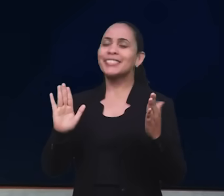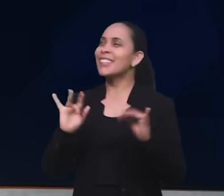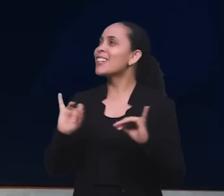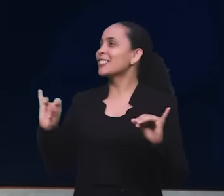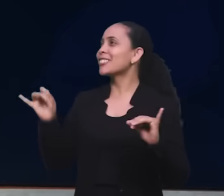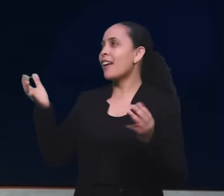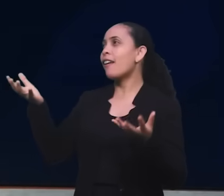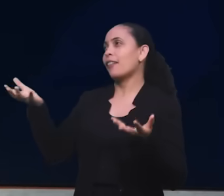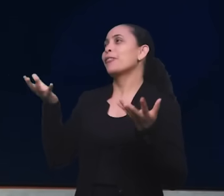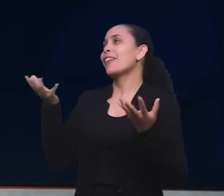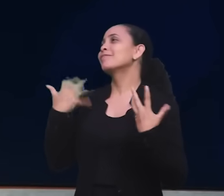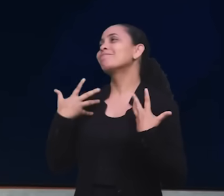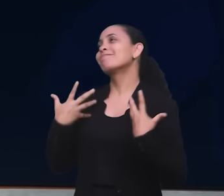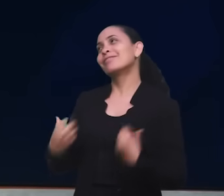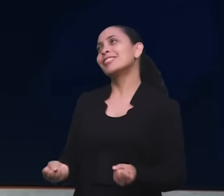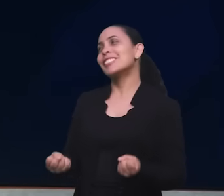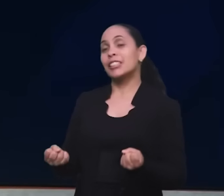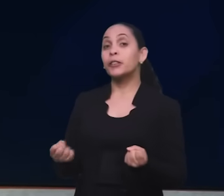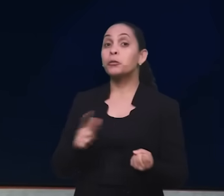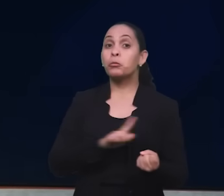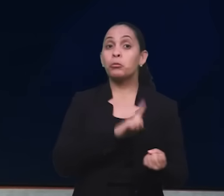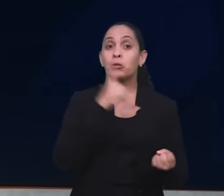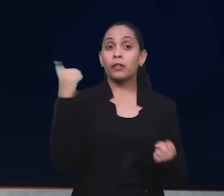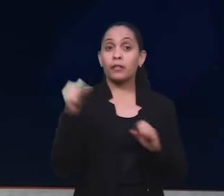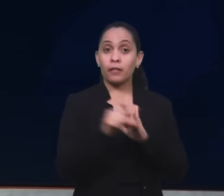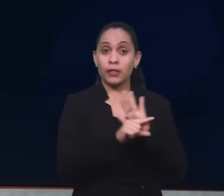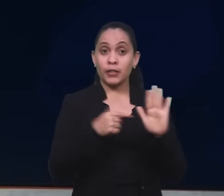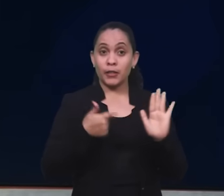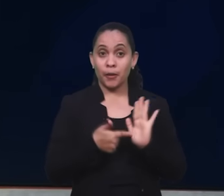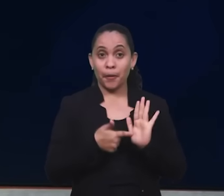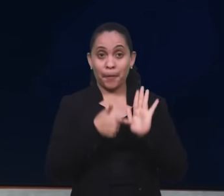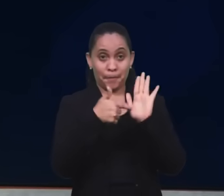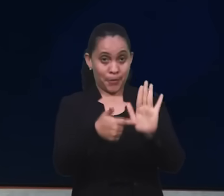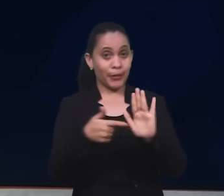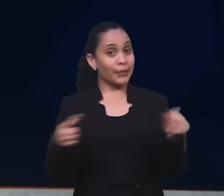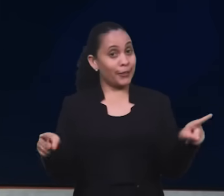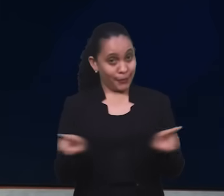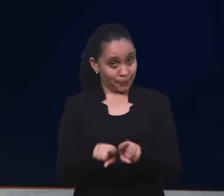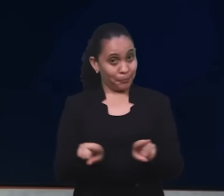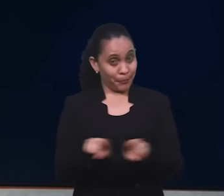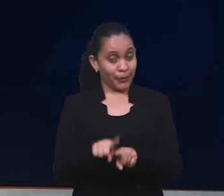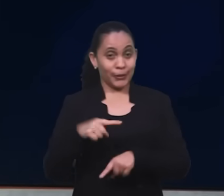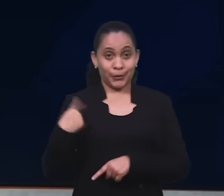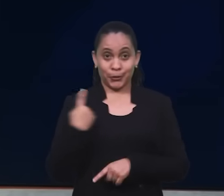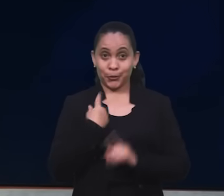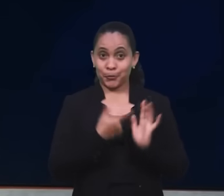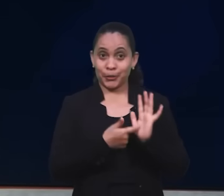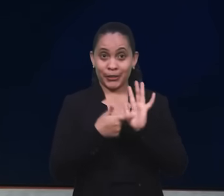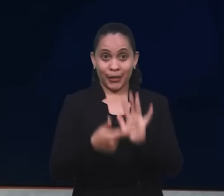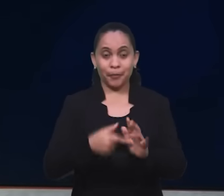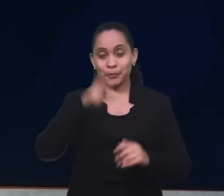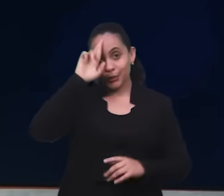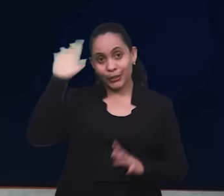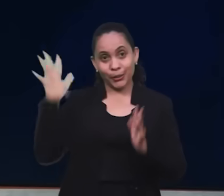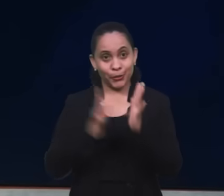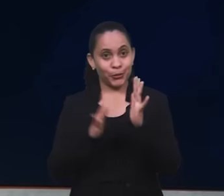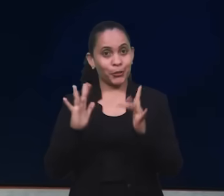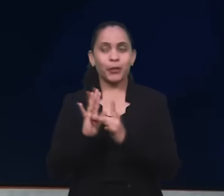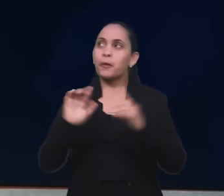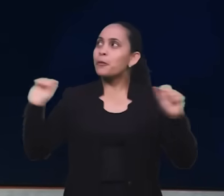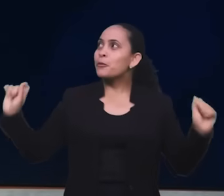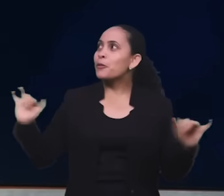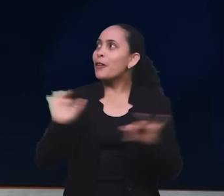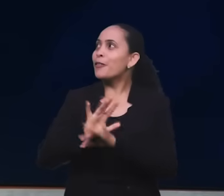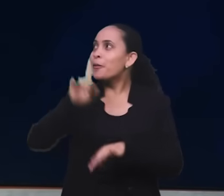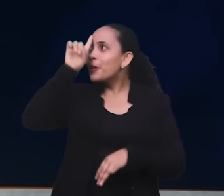quero esse convite. Um outro versículo também, logo após esse, que nós citamos do Senhor Jesus glorificando